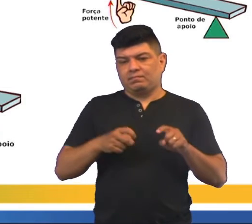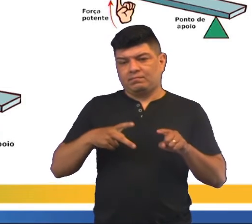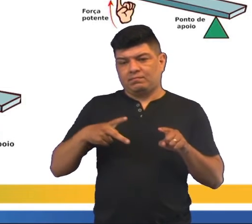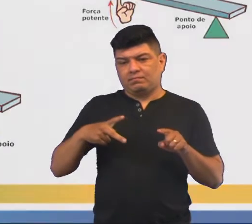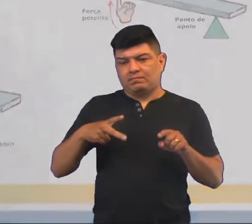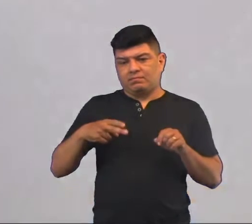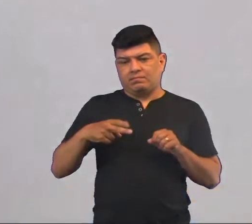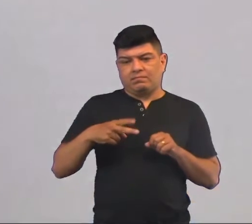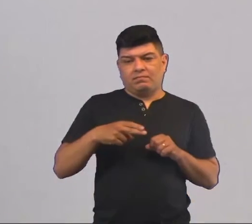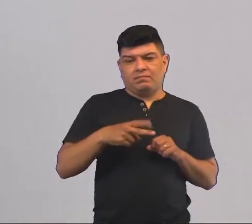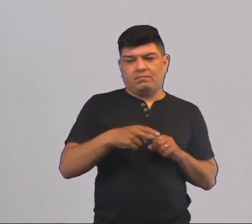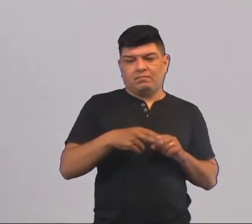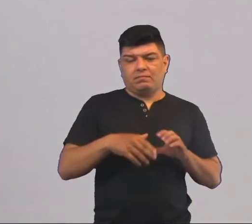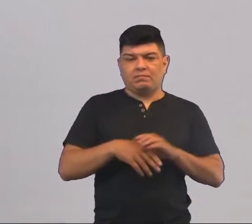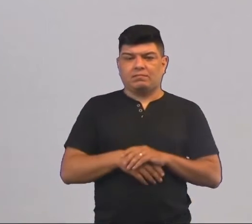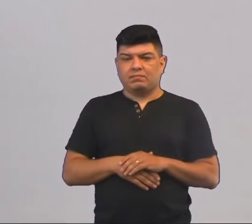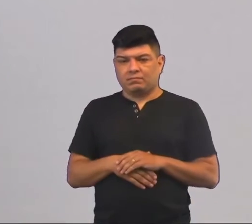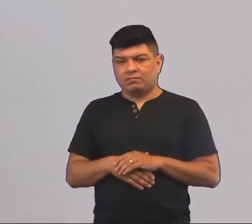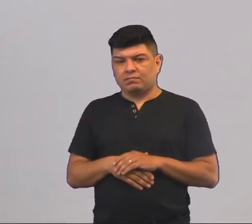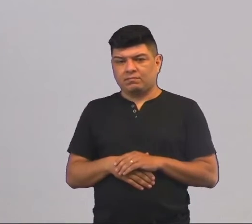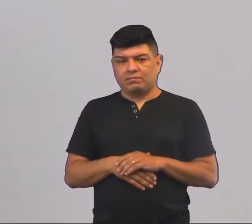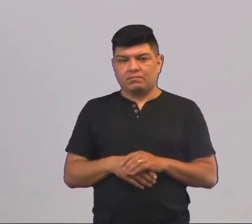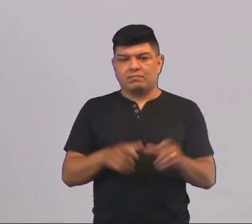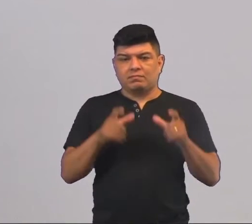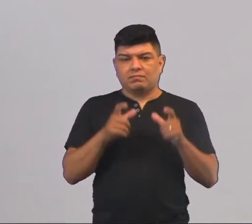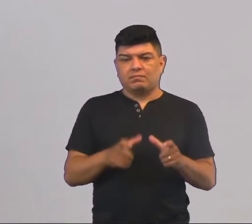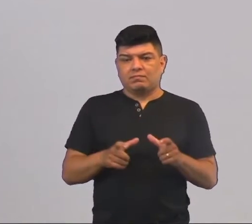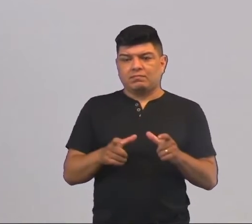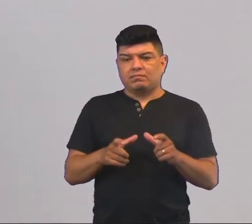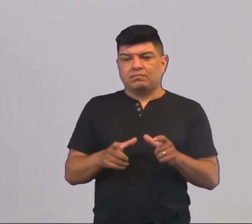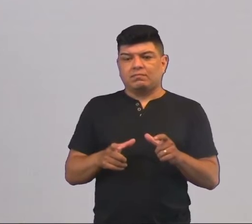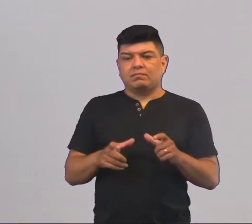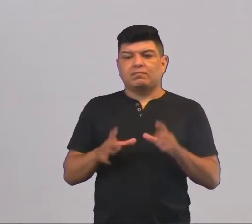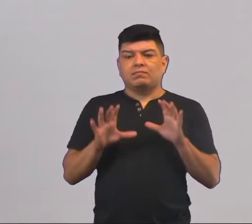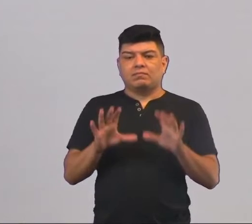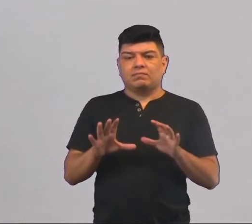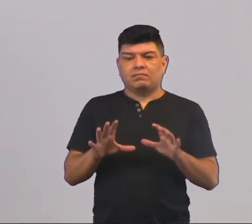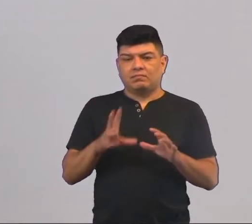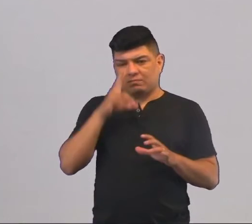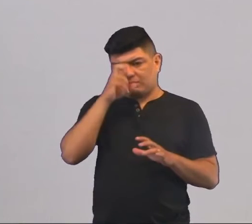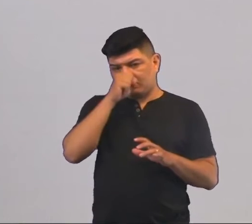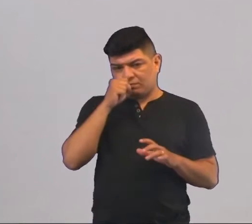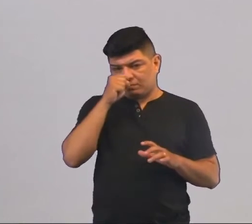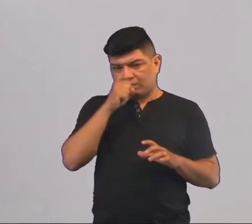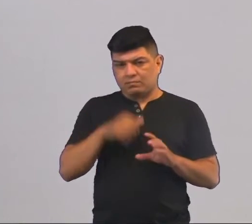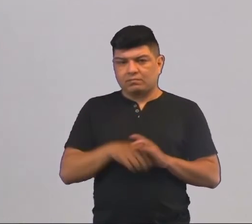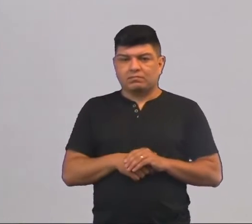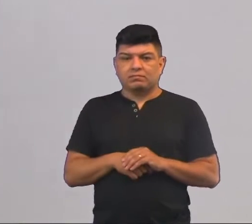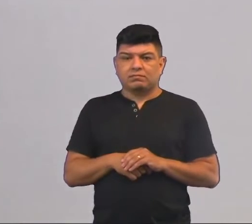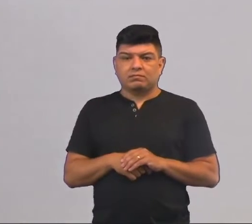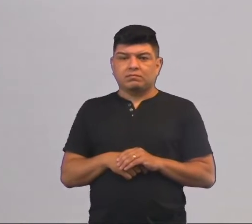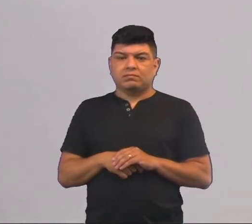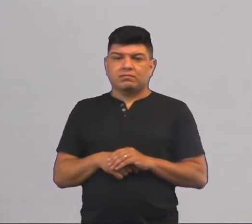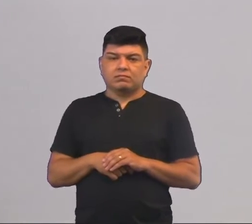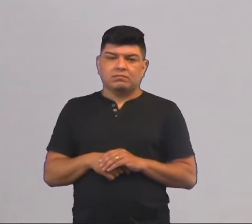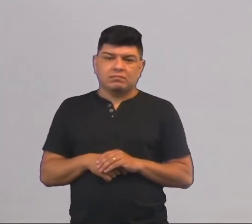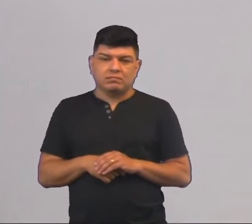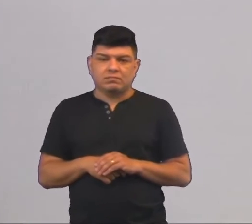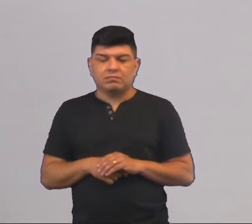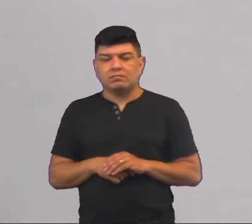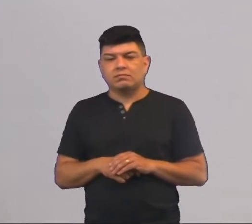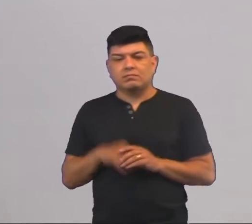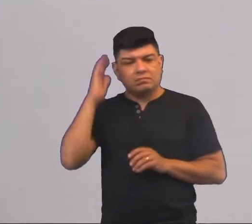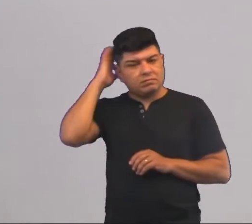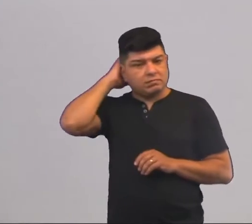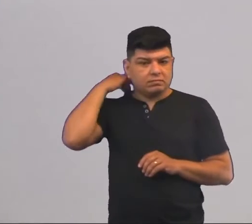por exemplo na tesoura onde você segura vai ser a lei a força potente onde fica né